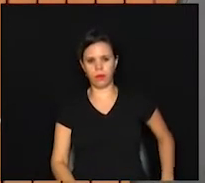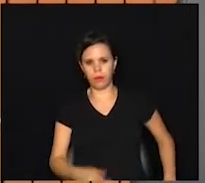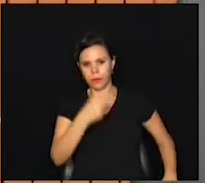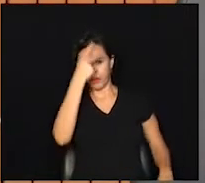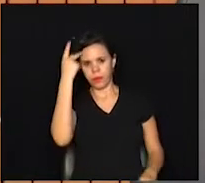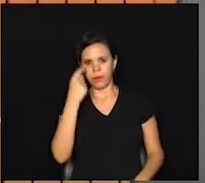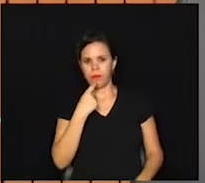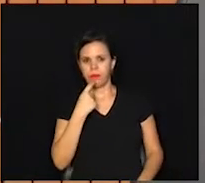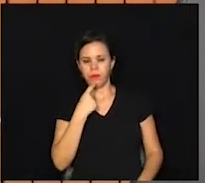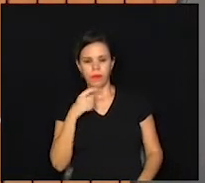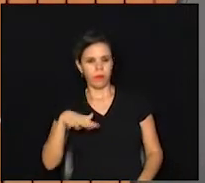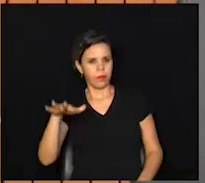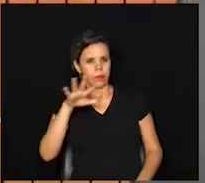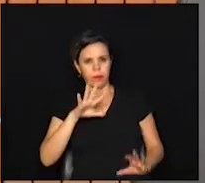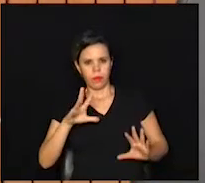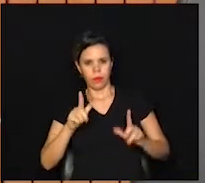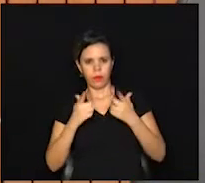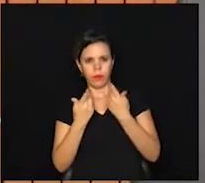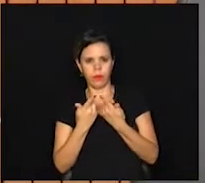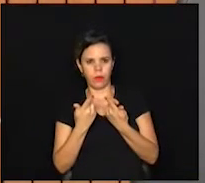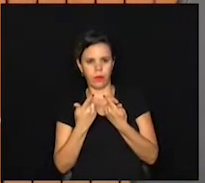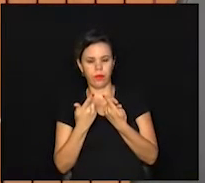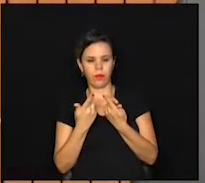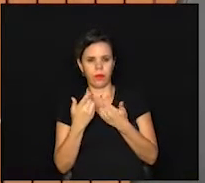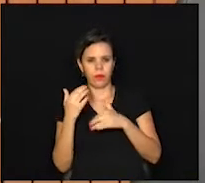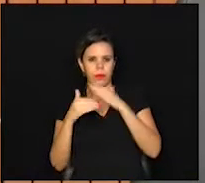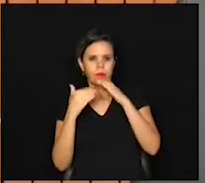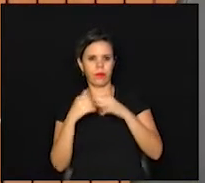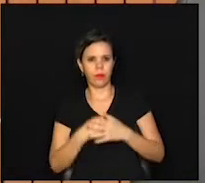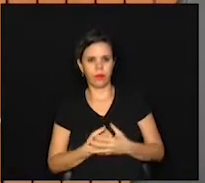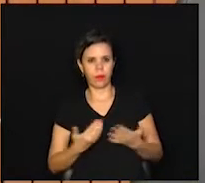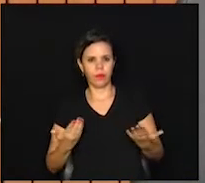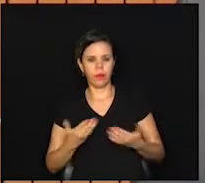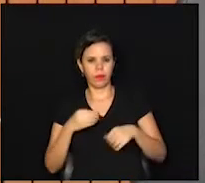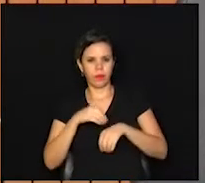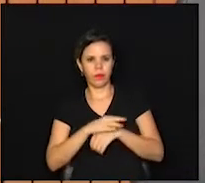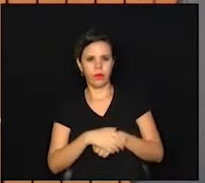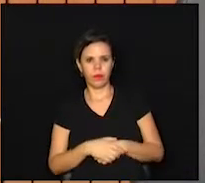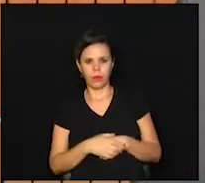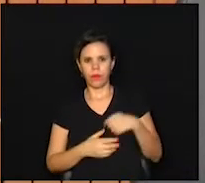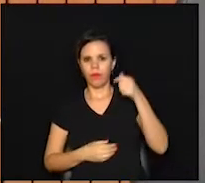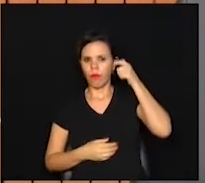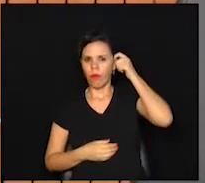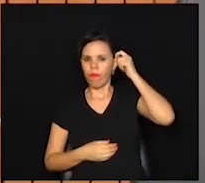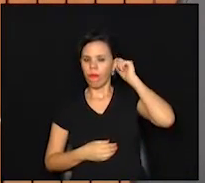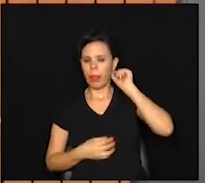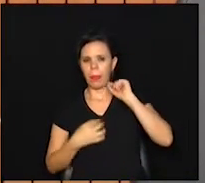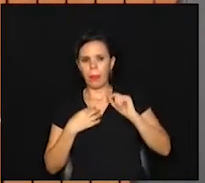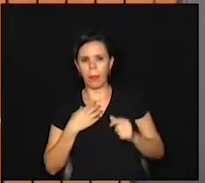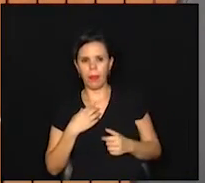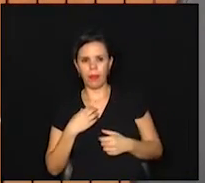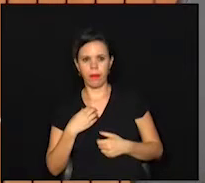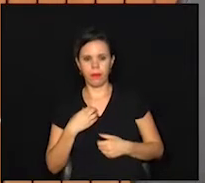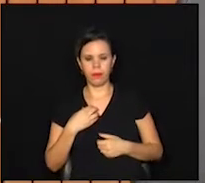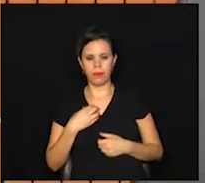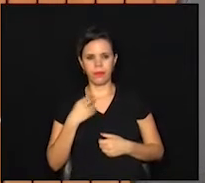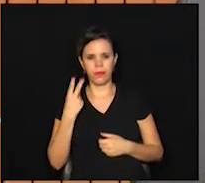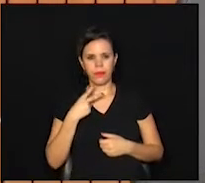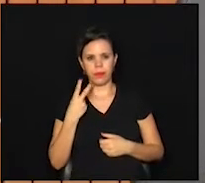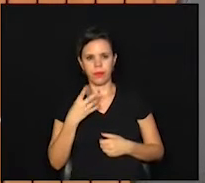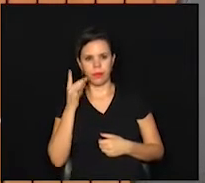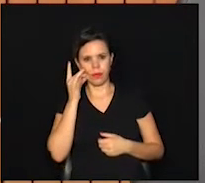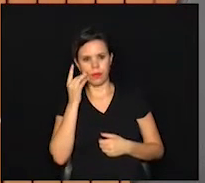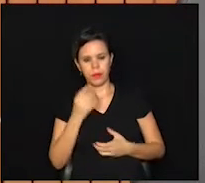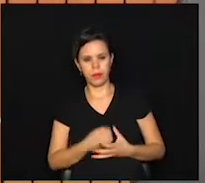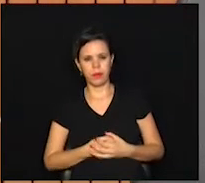as campineiras, com todo mundo que tiver a fim dessa construção. Agora eu vou passar para os nossos vereadores aqui